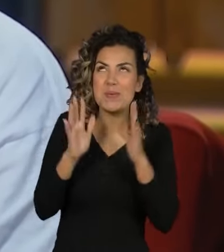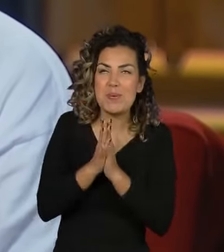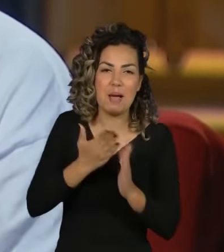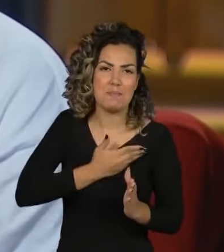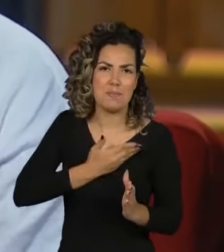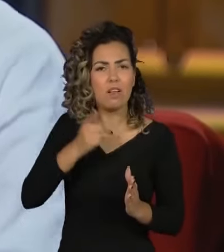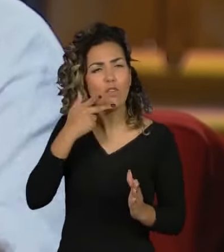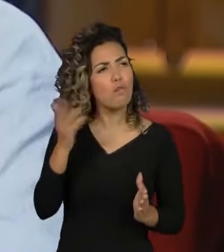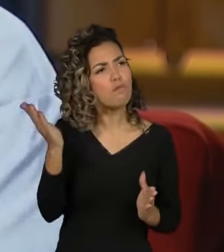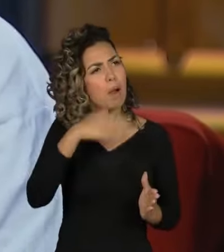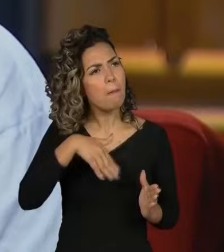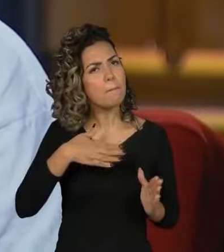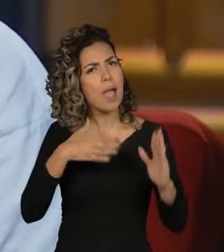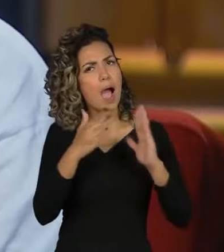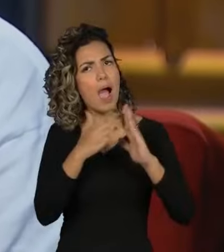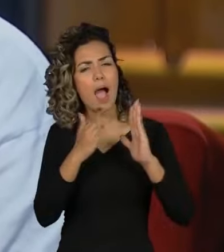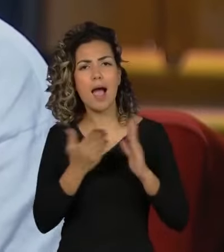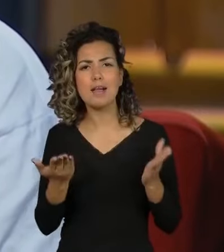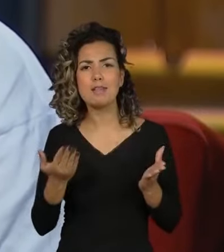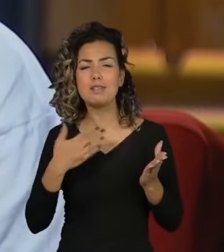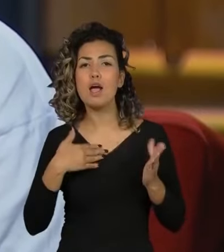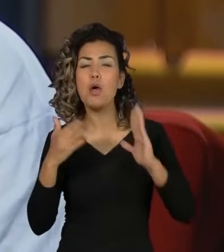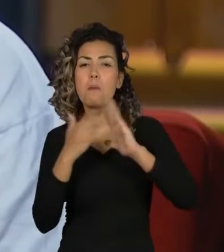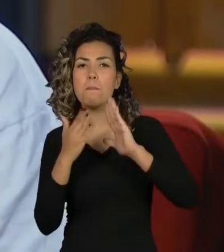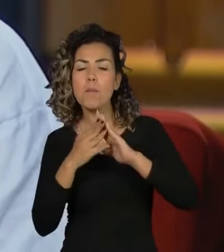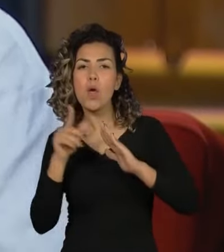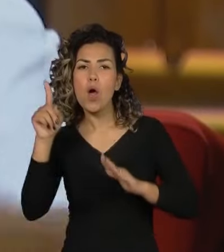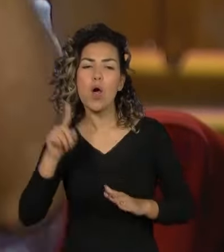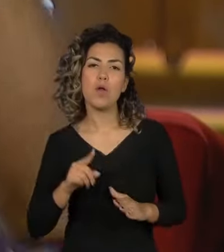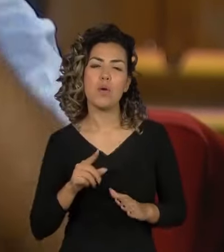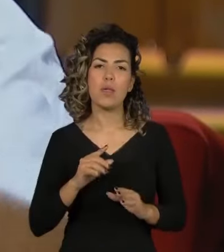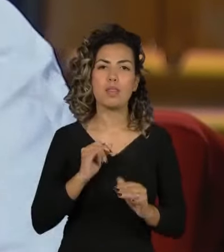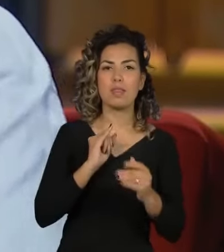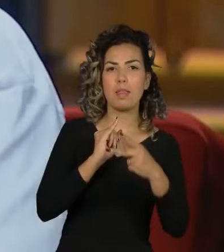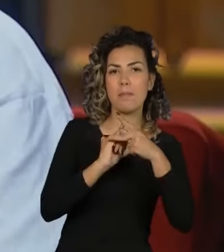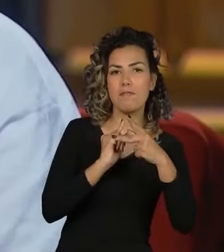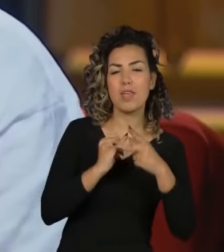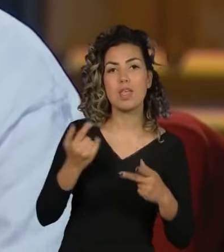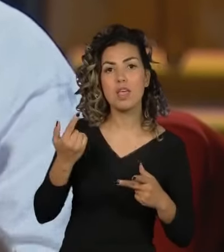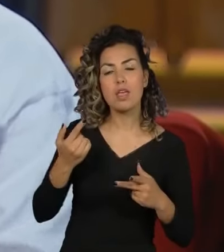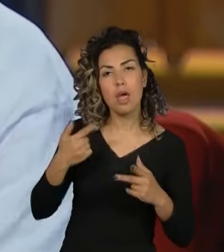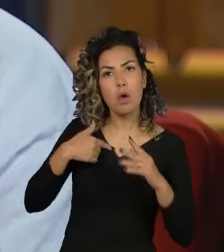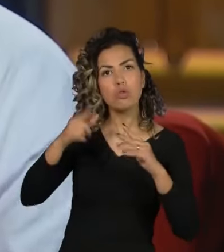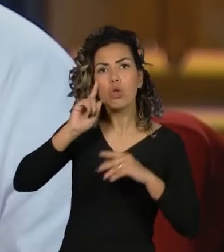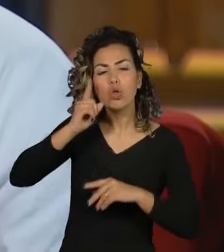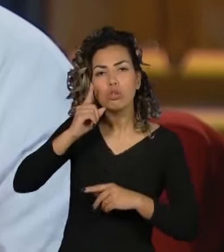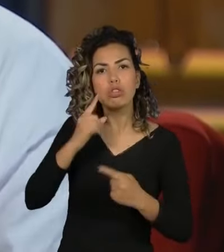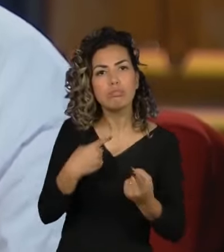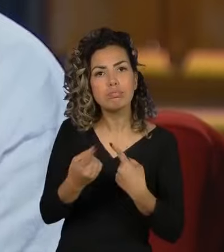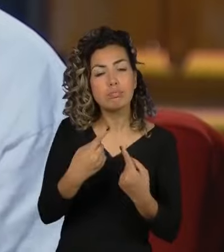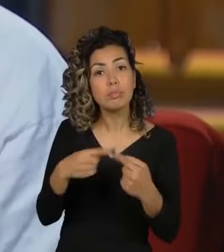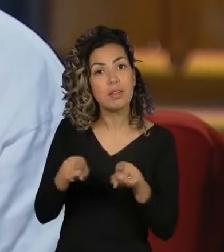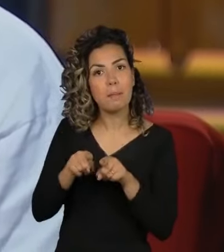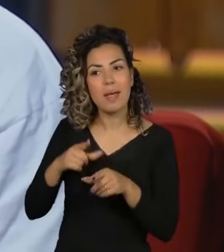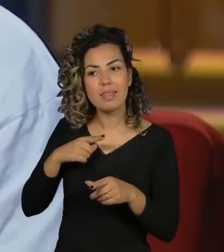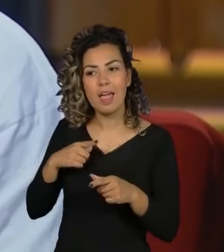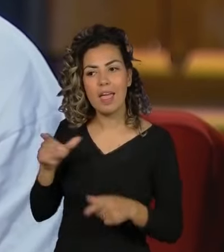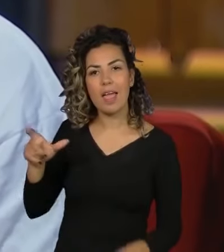eu vou eu pego Estrada todo dia vamos fazer um churrasco lá vamos passar o ticket lá mano olha aí porque o carteiro ganha um ticket gordinho